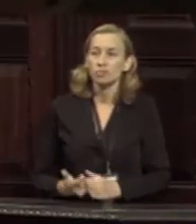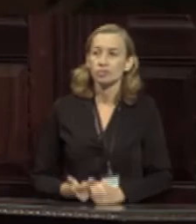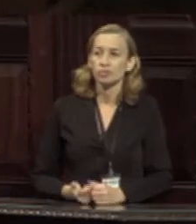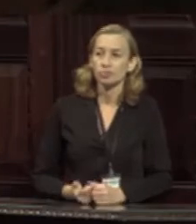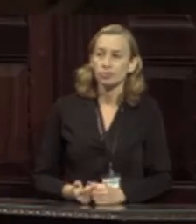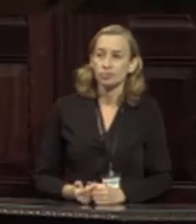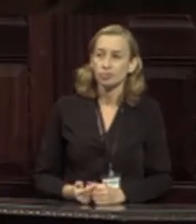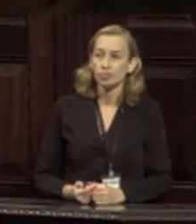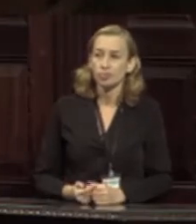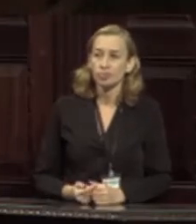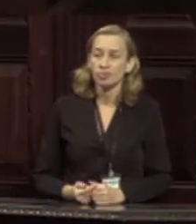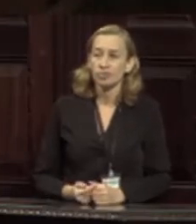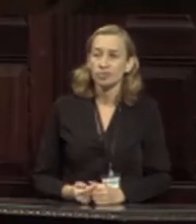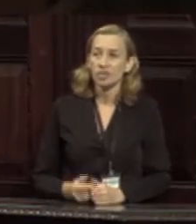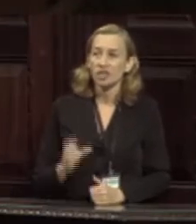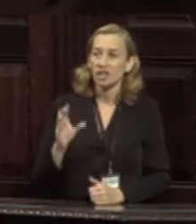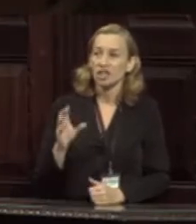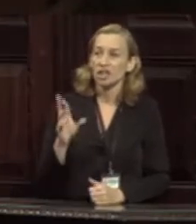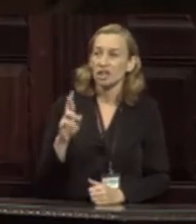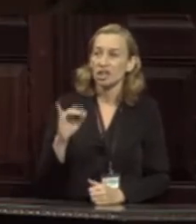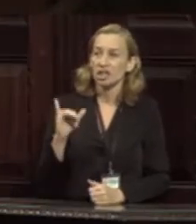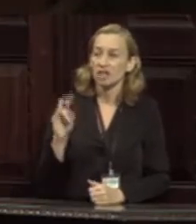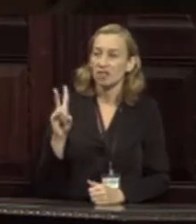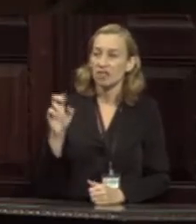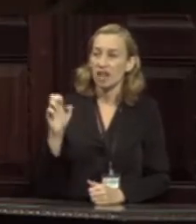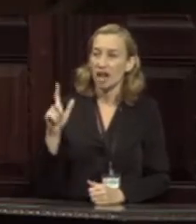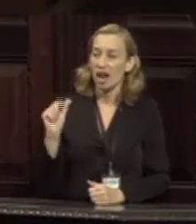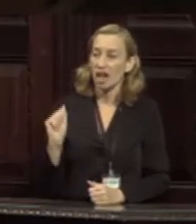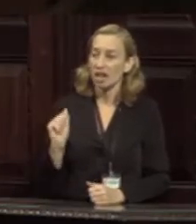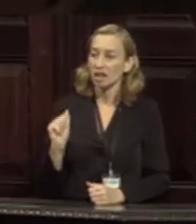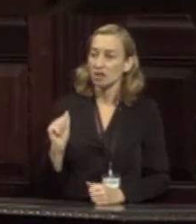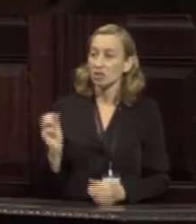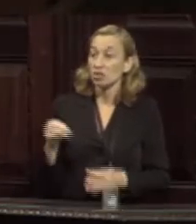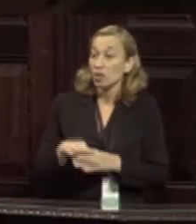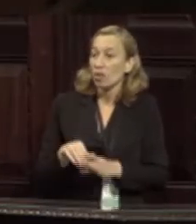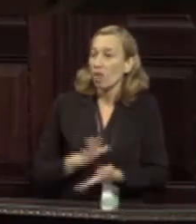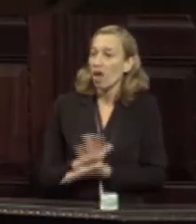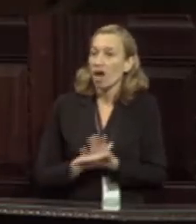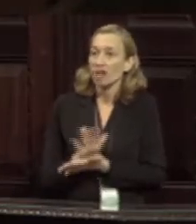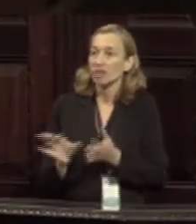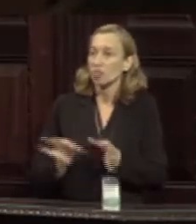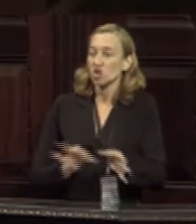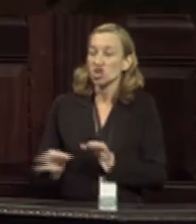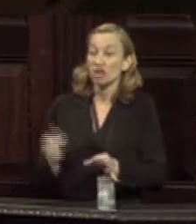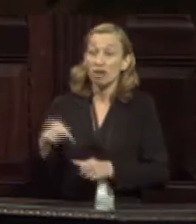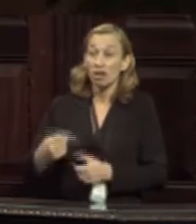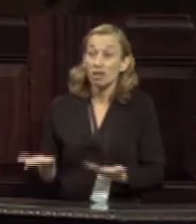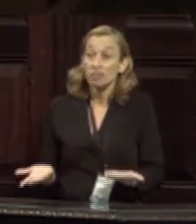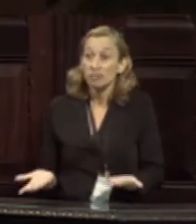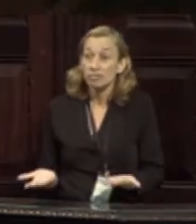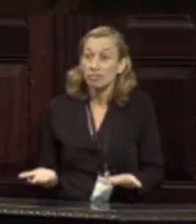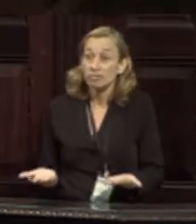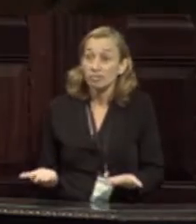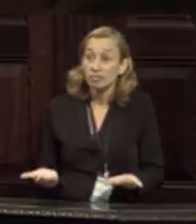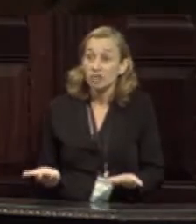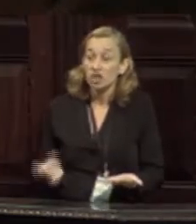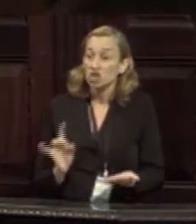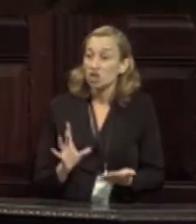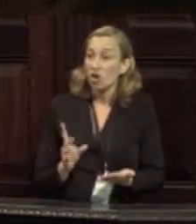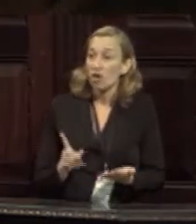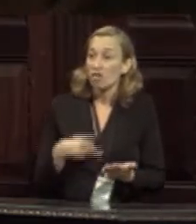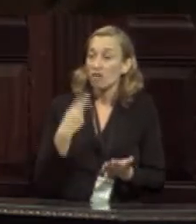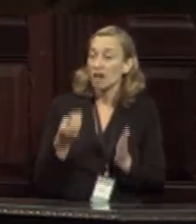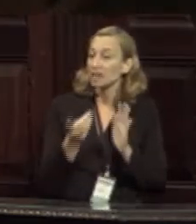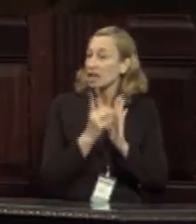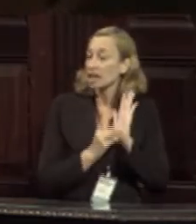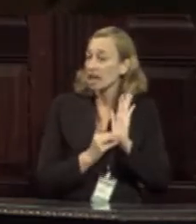porque já não governa, não mandou projeto de lei para essa casa, que é legislar por decreto. Quando